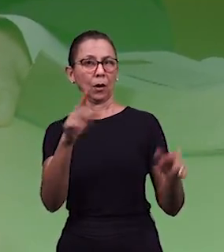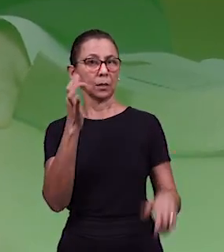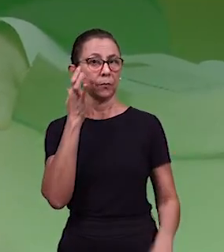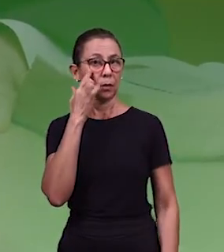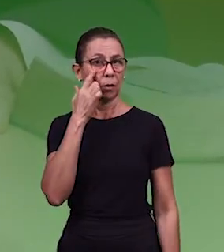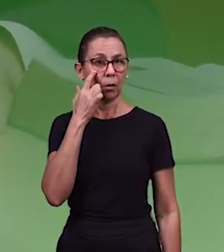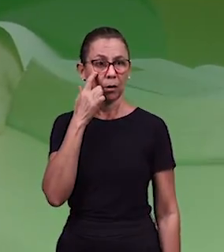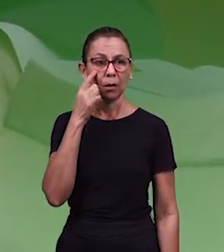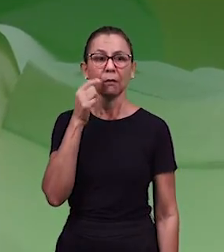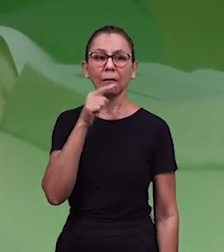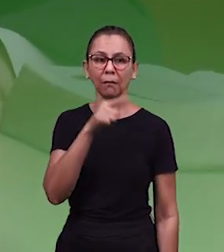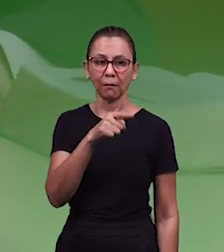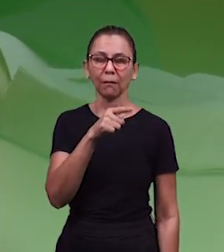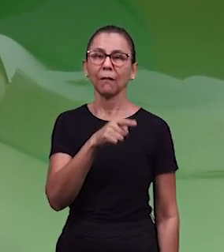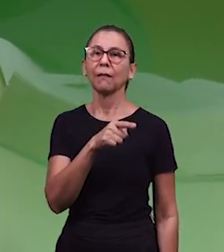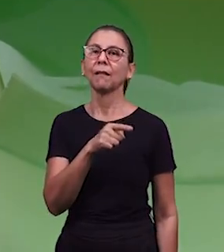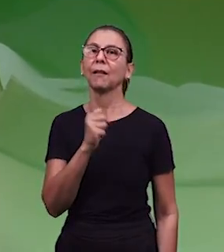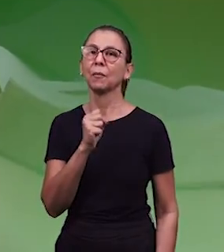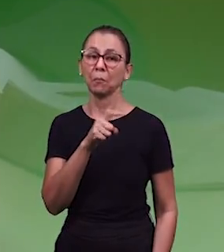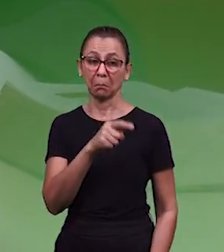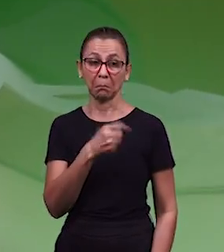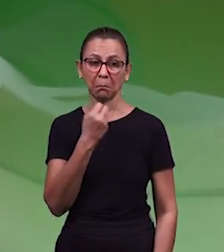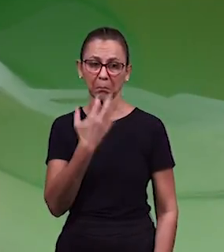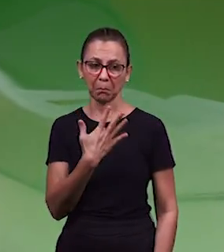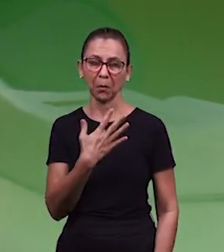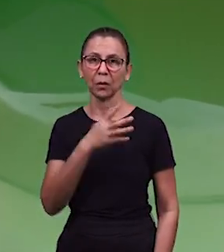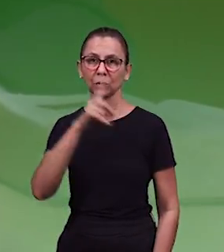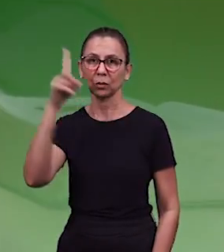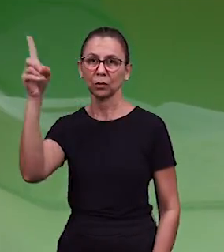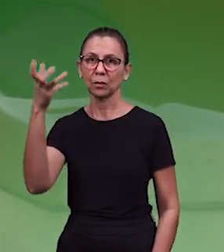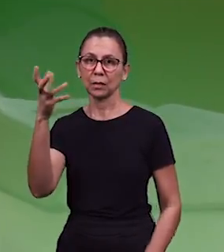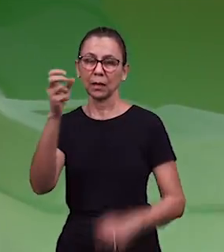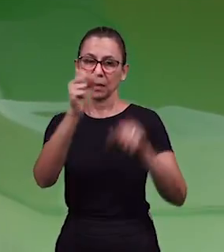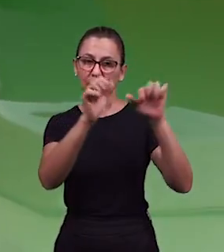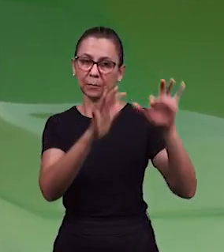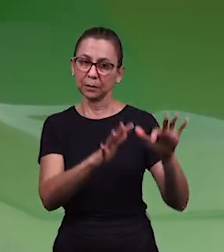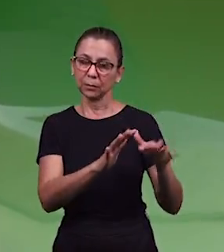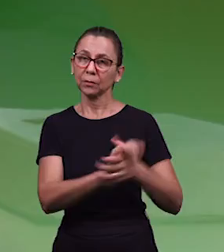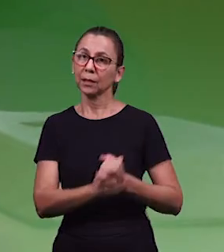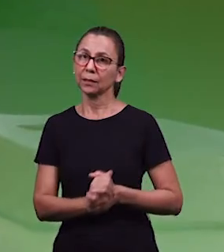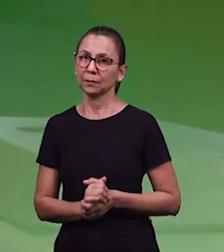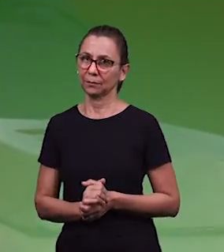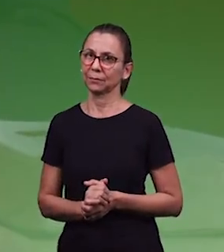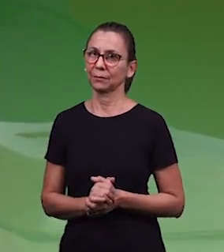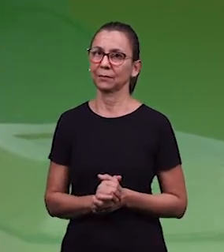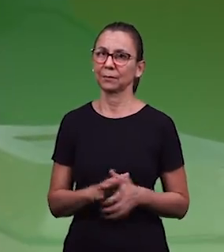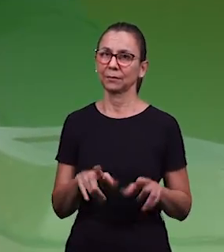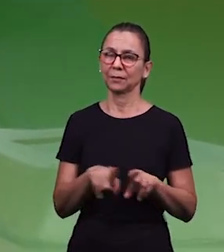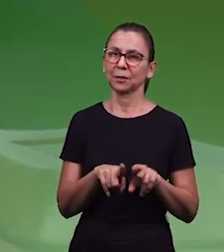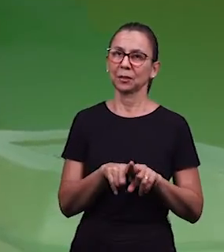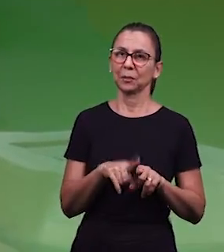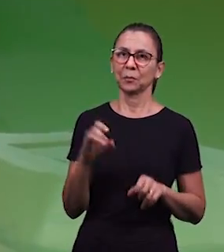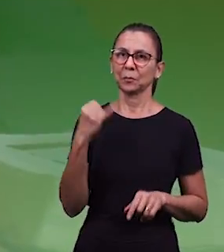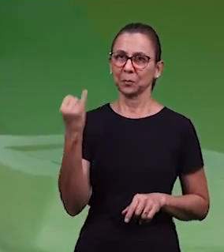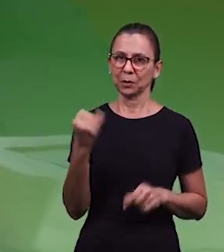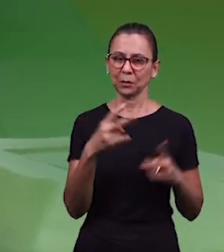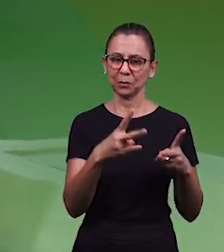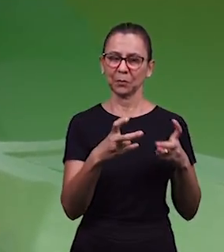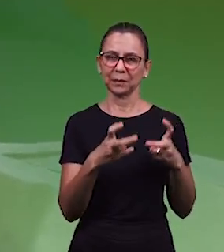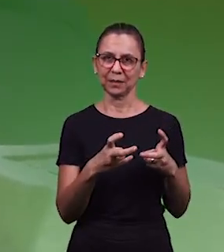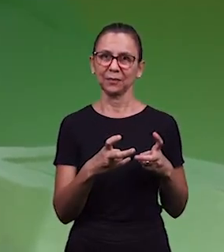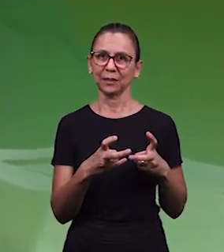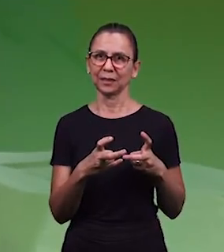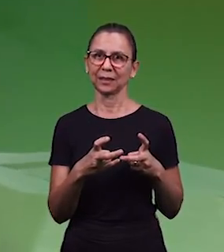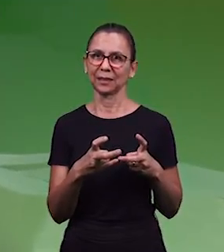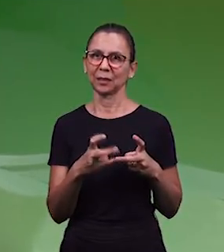O senhor pode ter uma bênção para a vida dele. Então, é um indicador. Também, nós falamos aqui da assistência do rebanho, né? Que é o